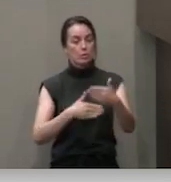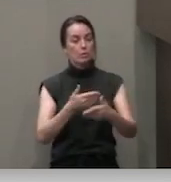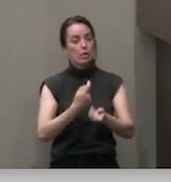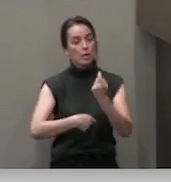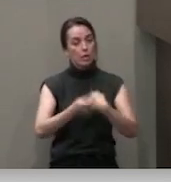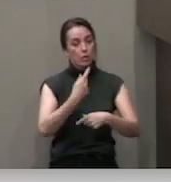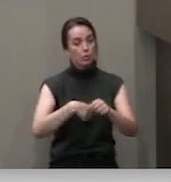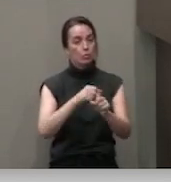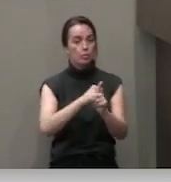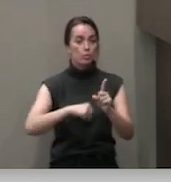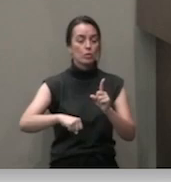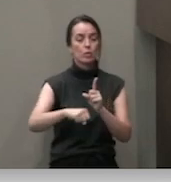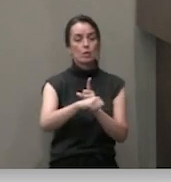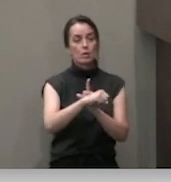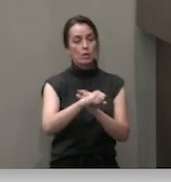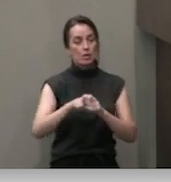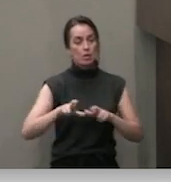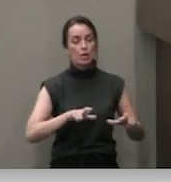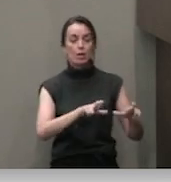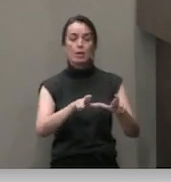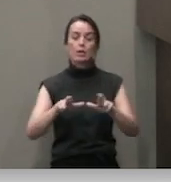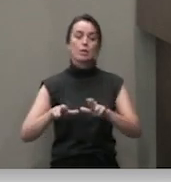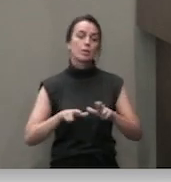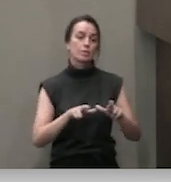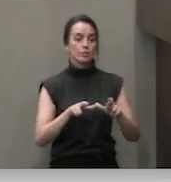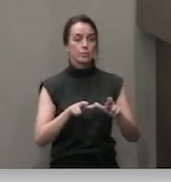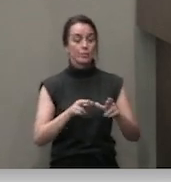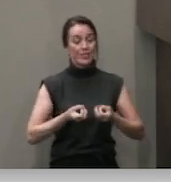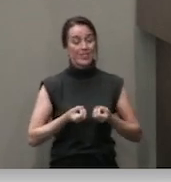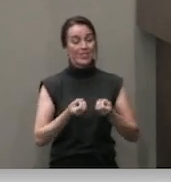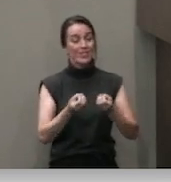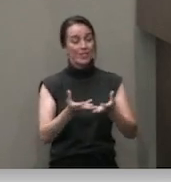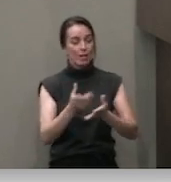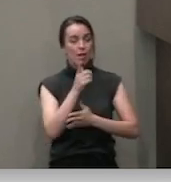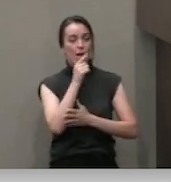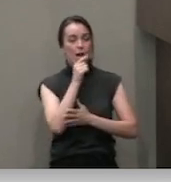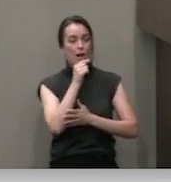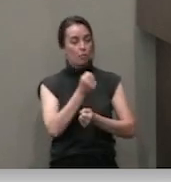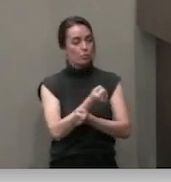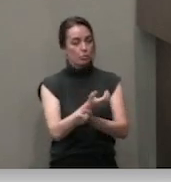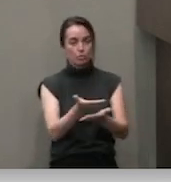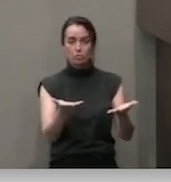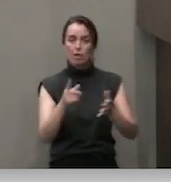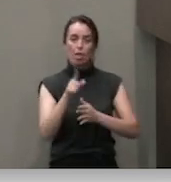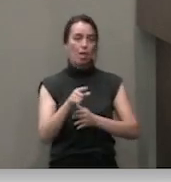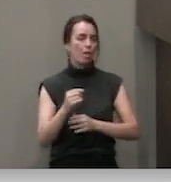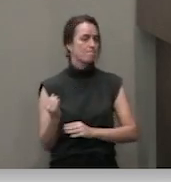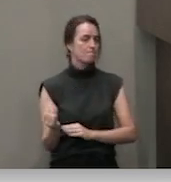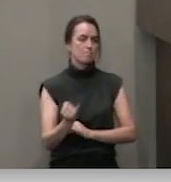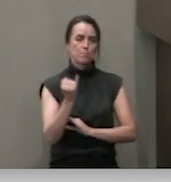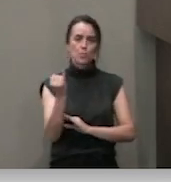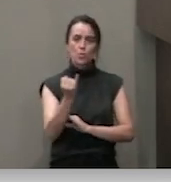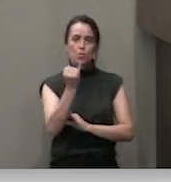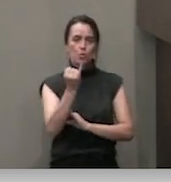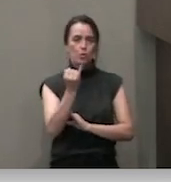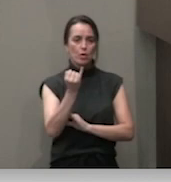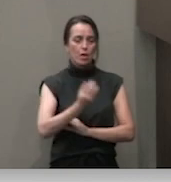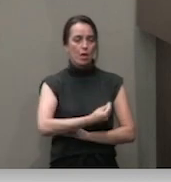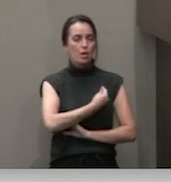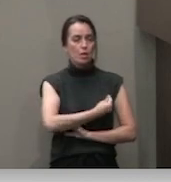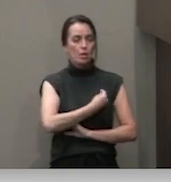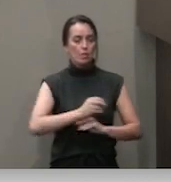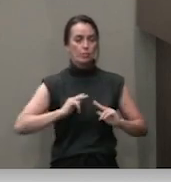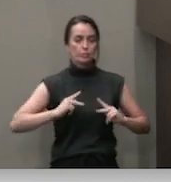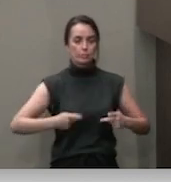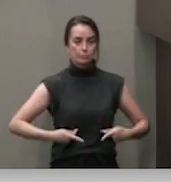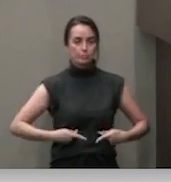da região garantir o acesso sustentável a água é essencial para a sobrevivência